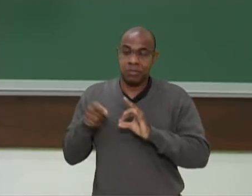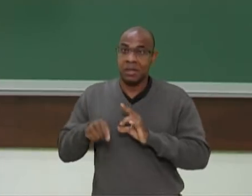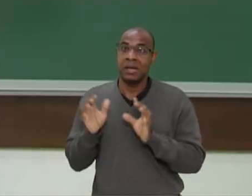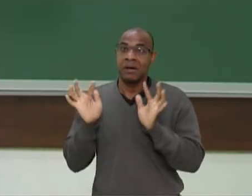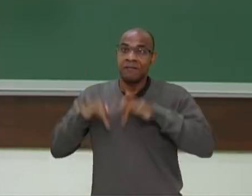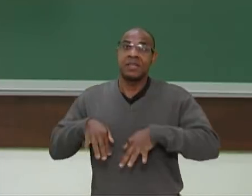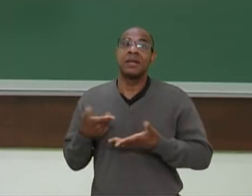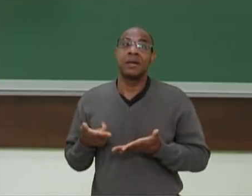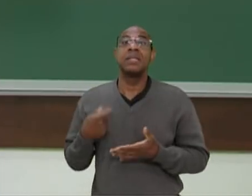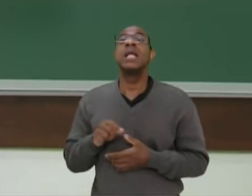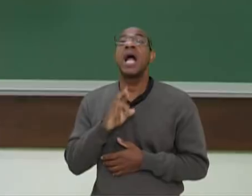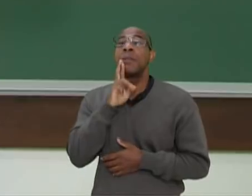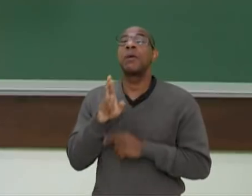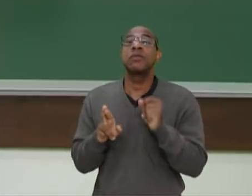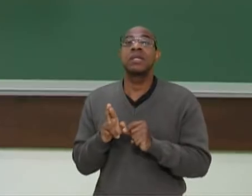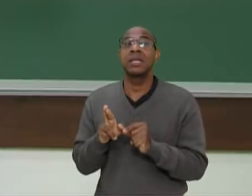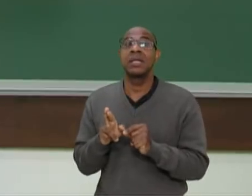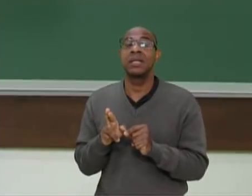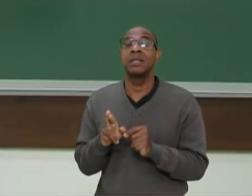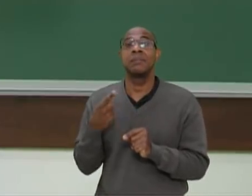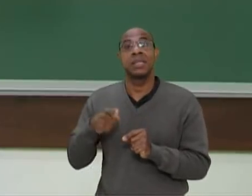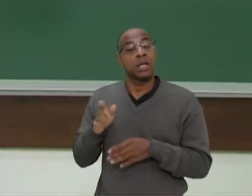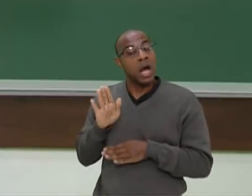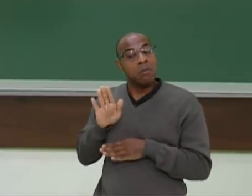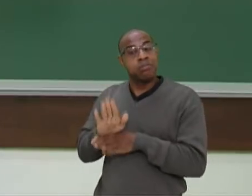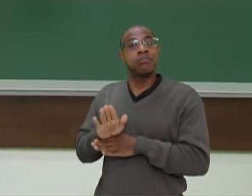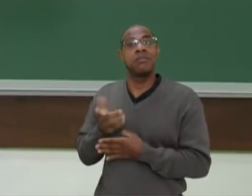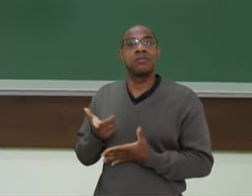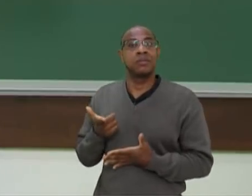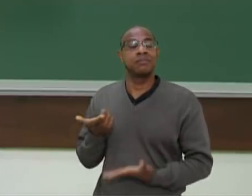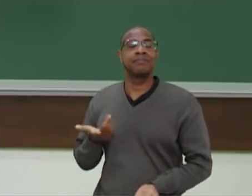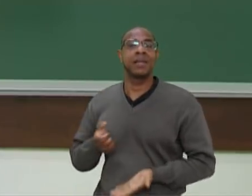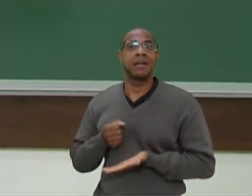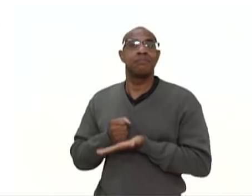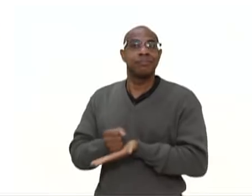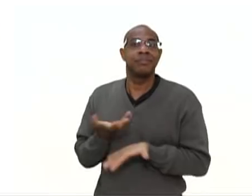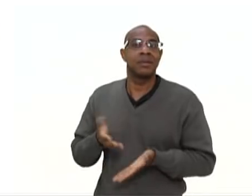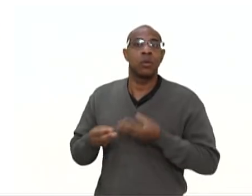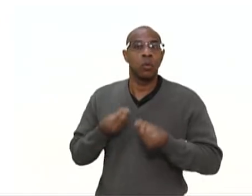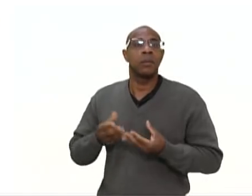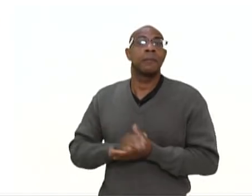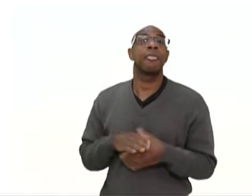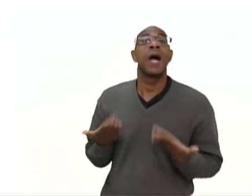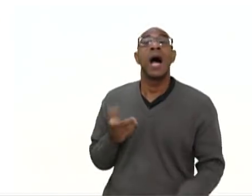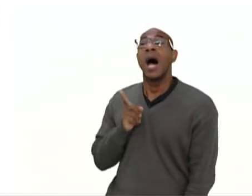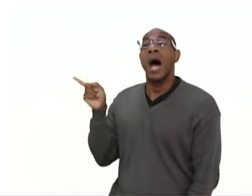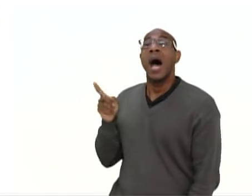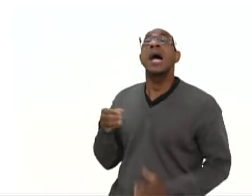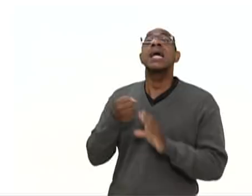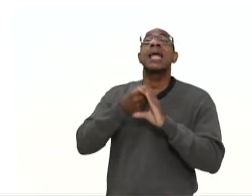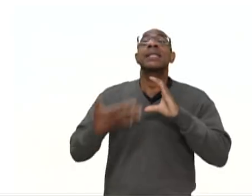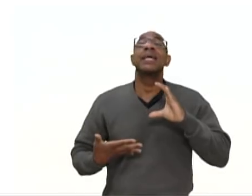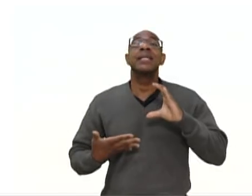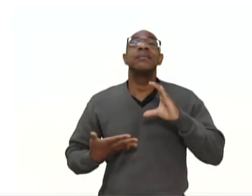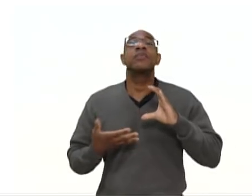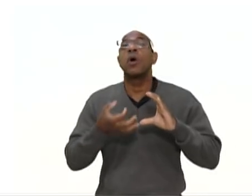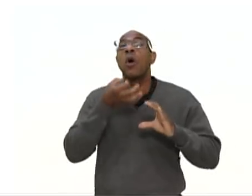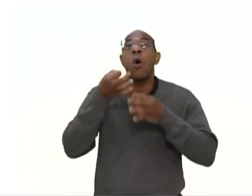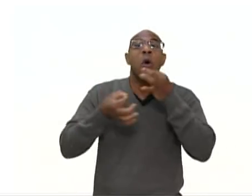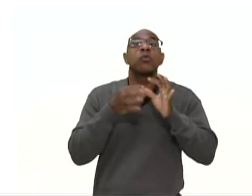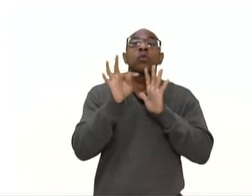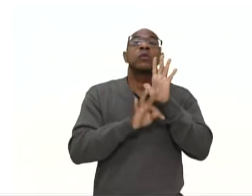resposta sejam baseadas na sua defesa. Quais são as características do artigo de